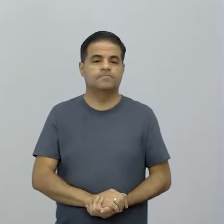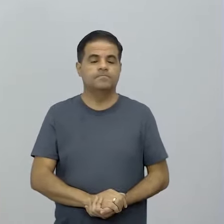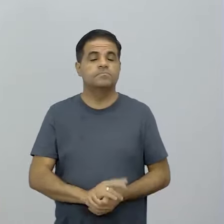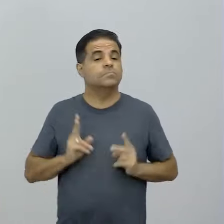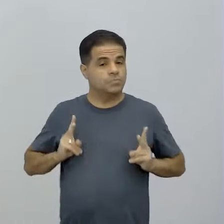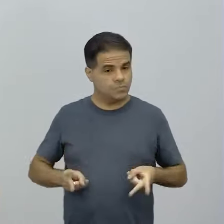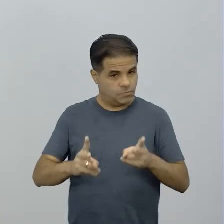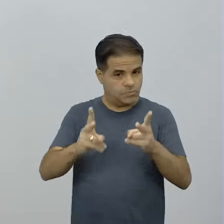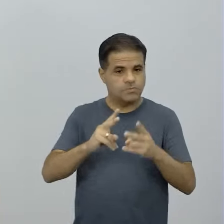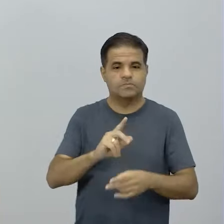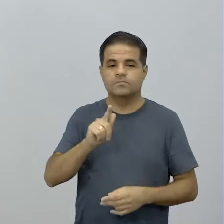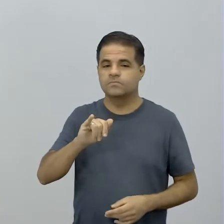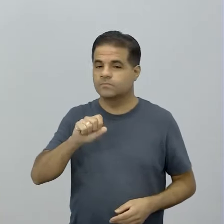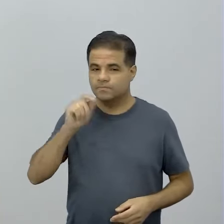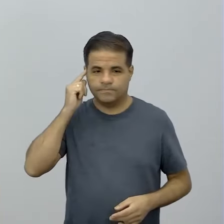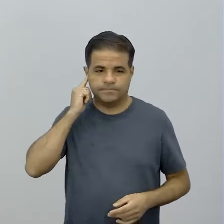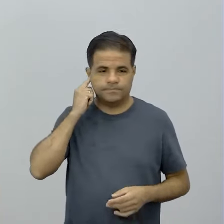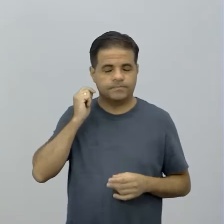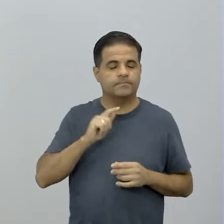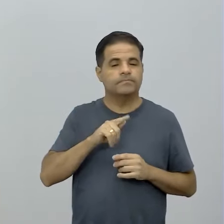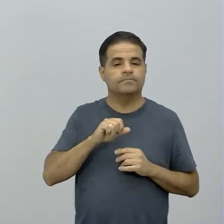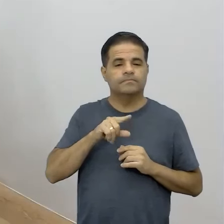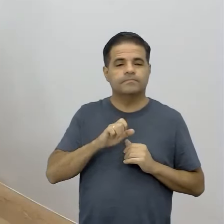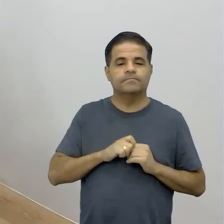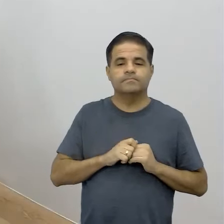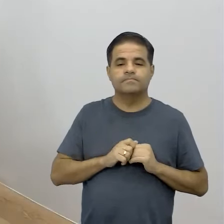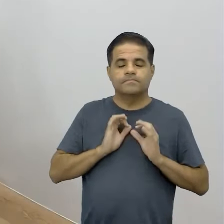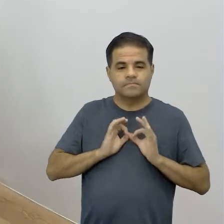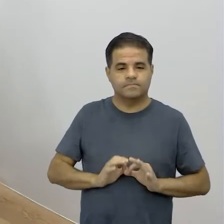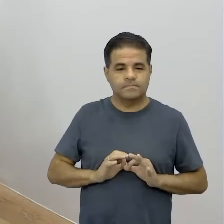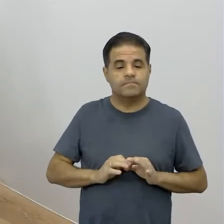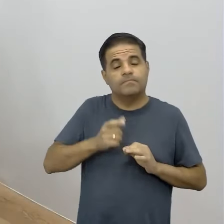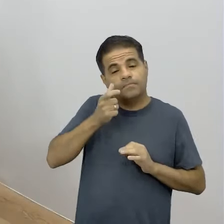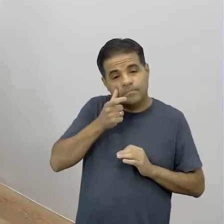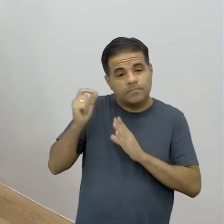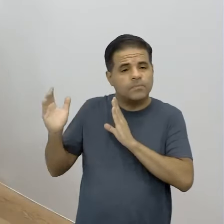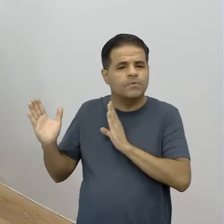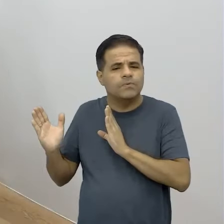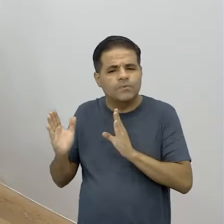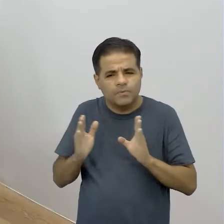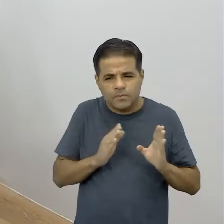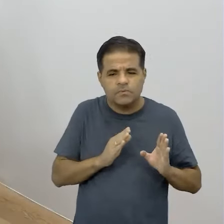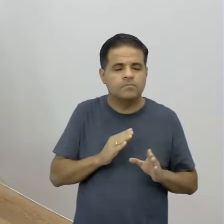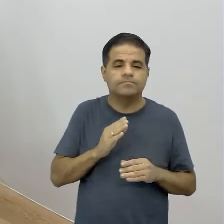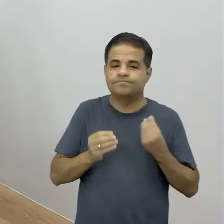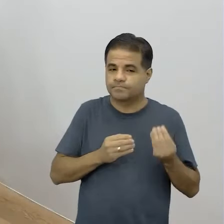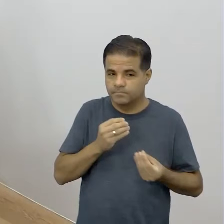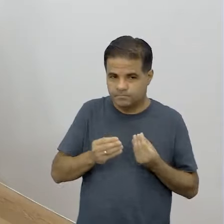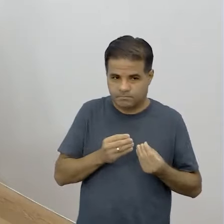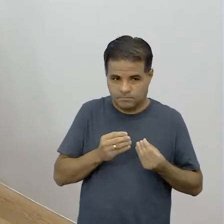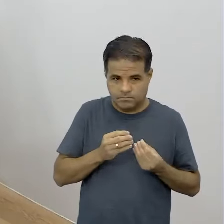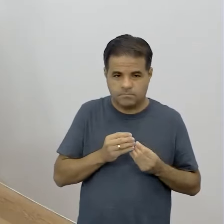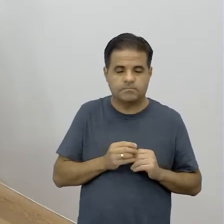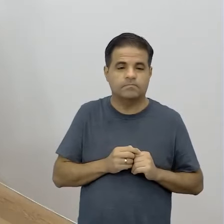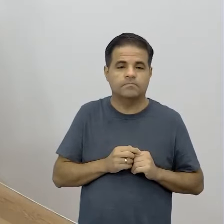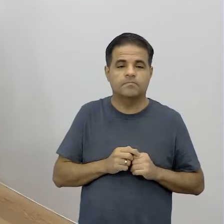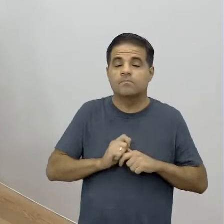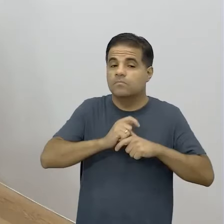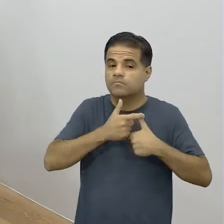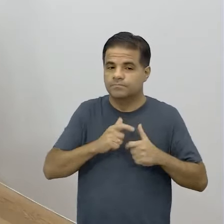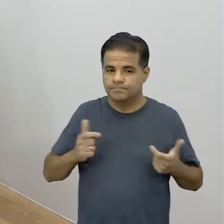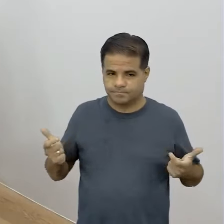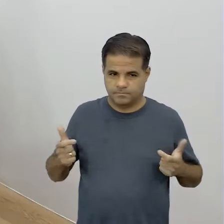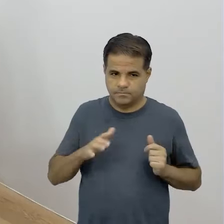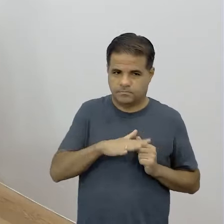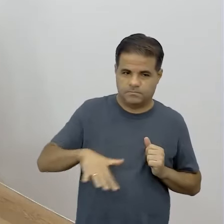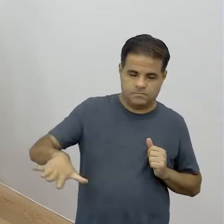Continuando, Gisele. Tá certo, Vanderlei. Então agora a gente vai ver um pouquinho, pessoal, como que a gente está estruturado